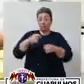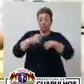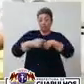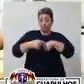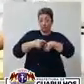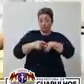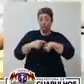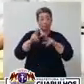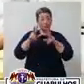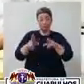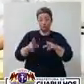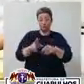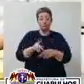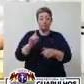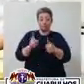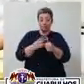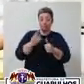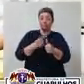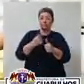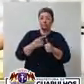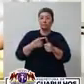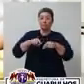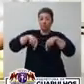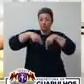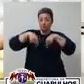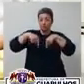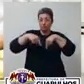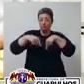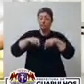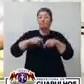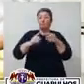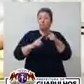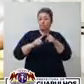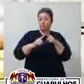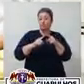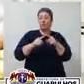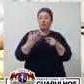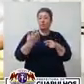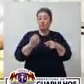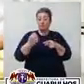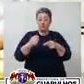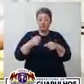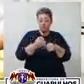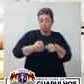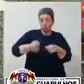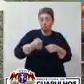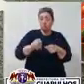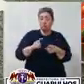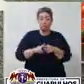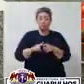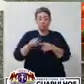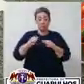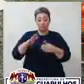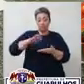Para rechear o de morango, mesma coisa. O quarto leite de batedeira. Coloca, acrescenta um pouco